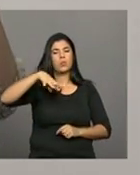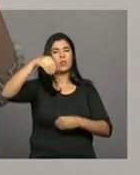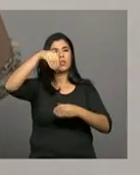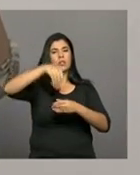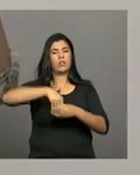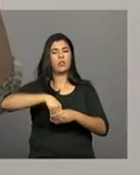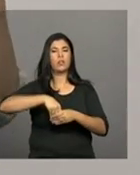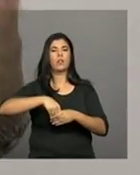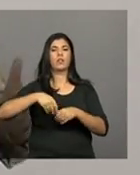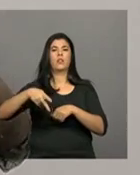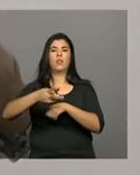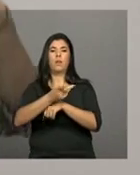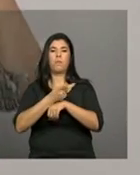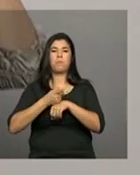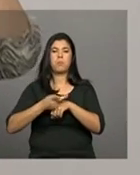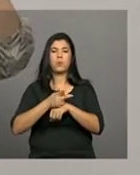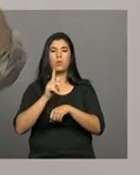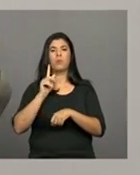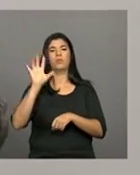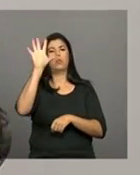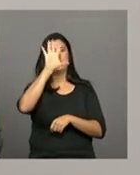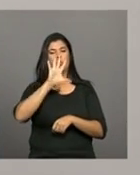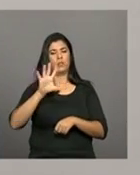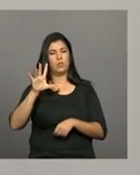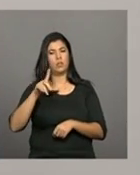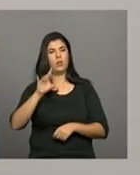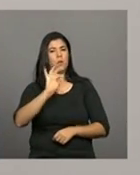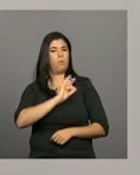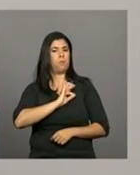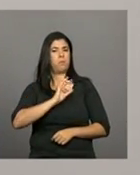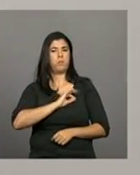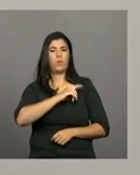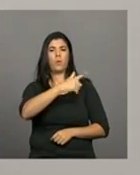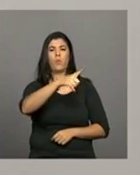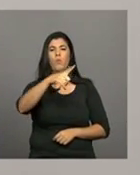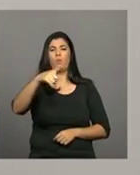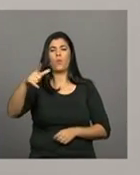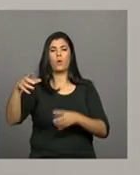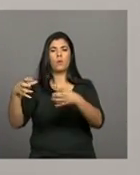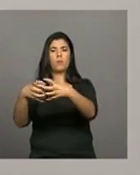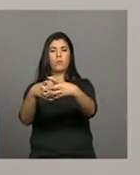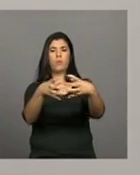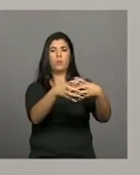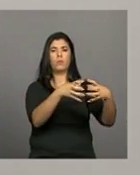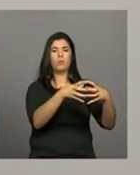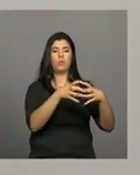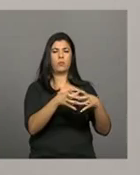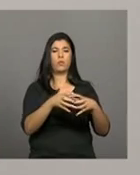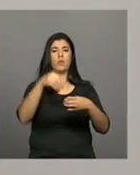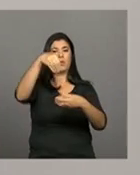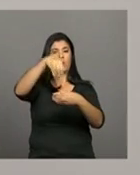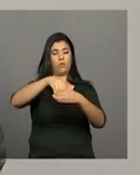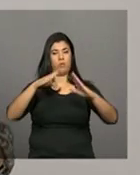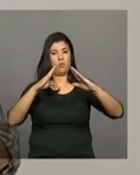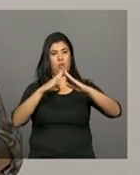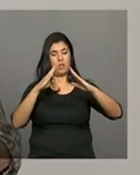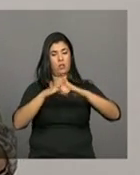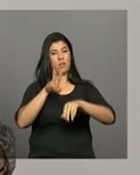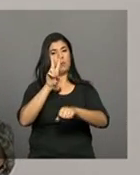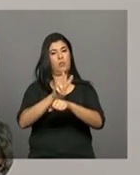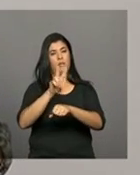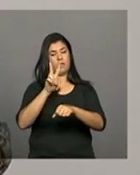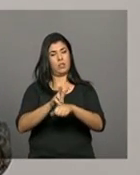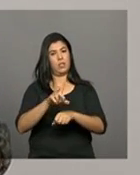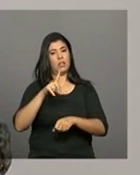procuradoria, nas polícias, em todas as áreas atuando conjuntamente aqui na defensoria, nós